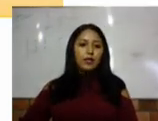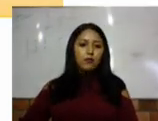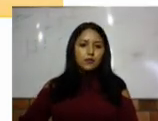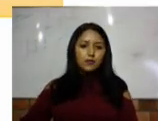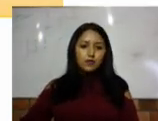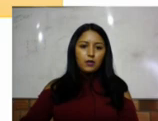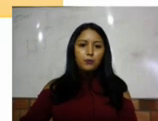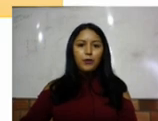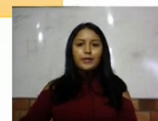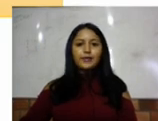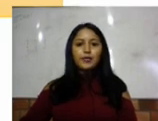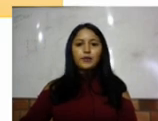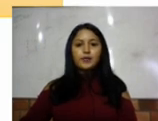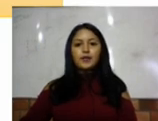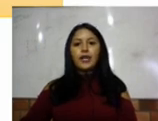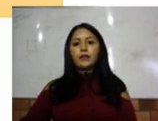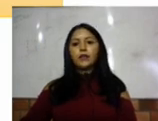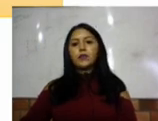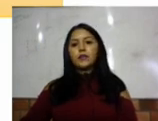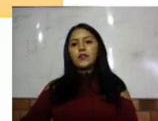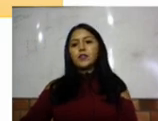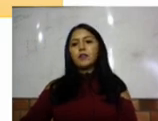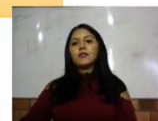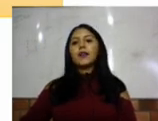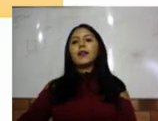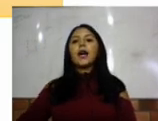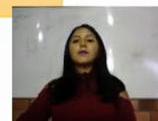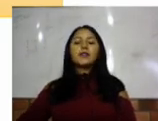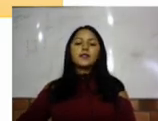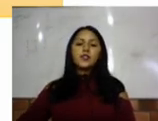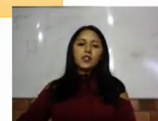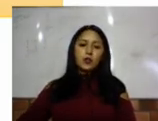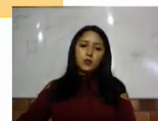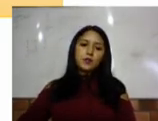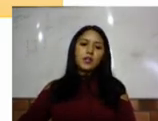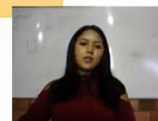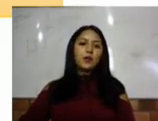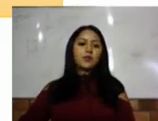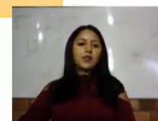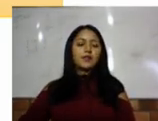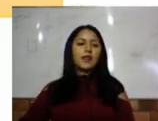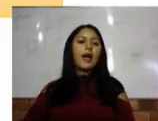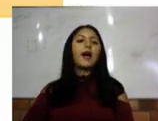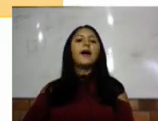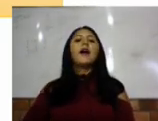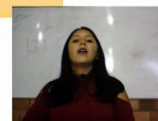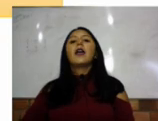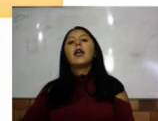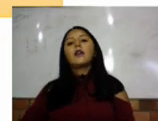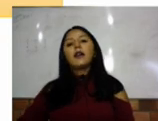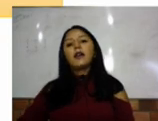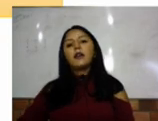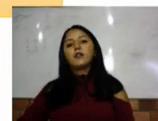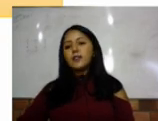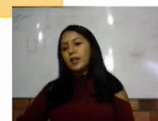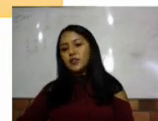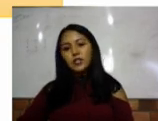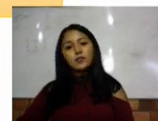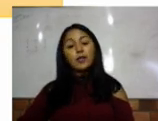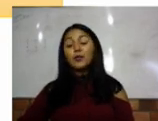os antigos amigos por ele ser utilizado em dos artículos sem câmbio de sentido o série eu posso utilizar